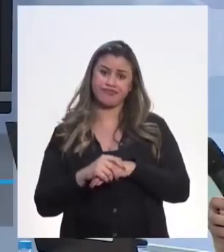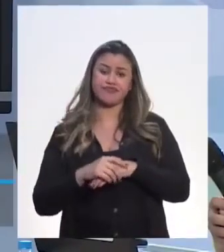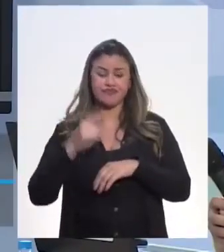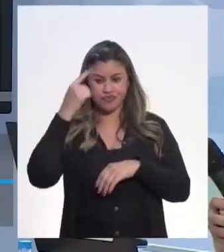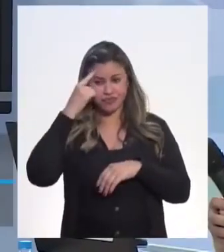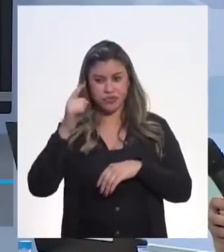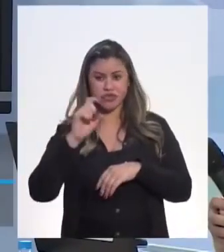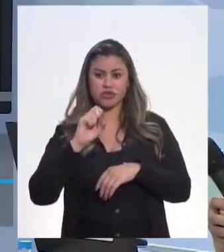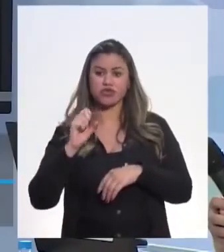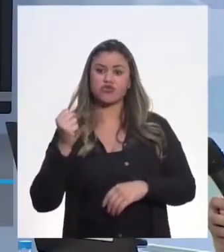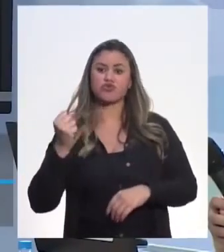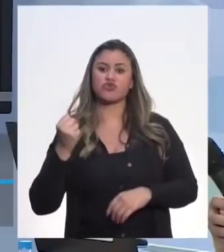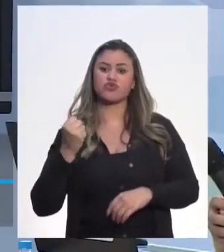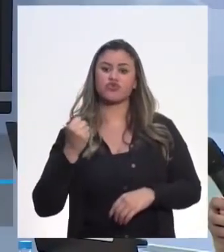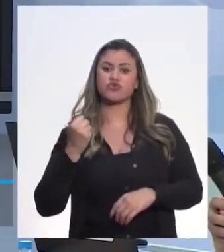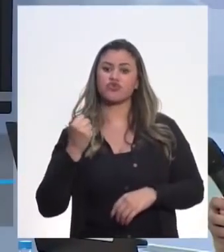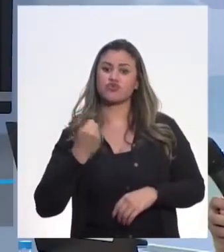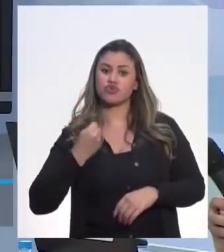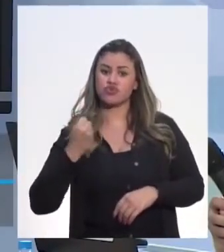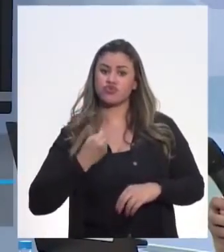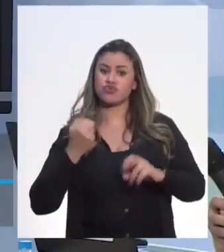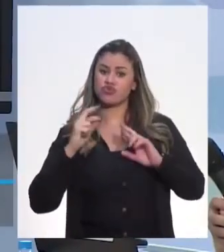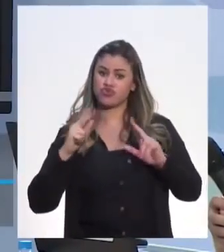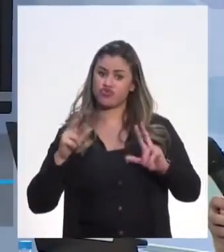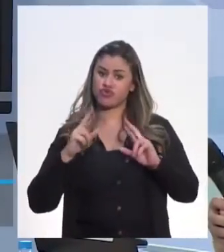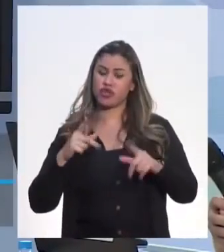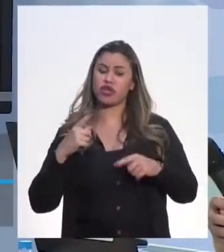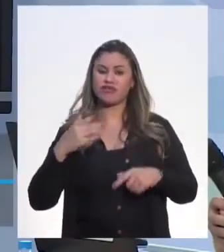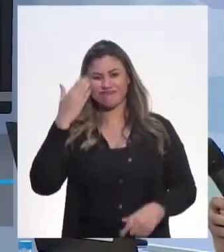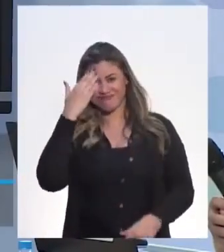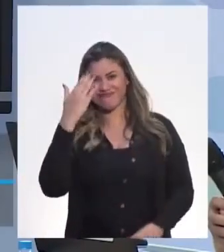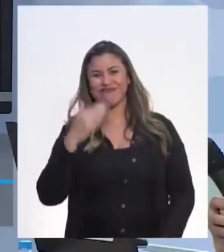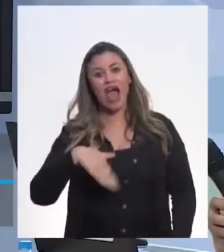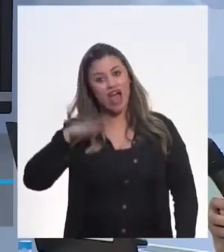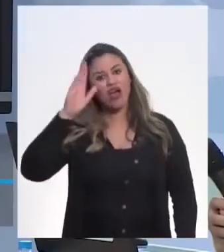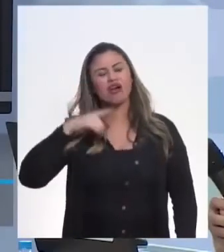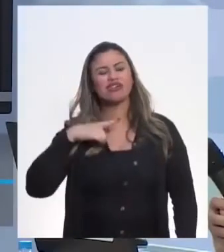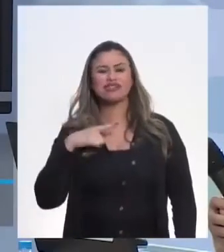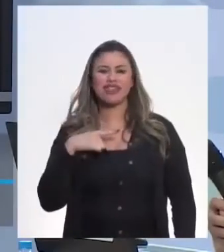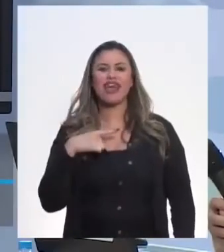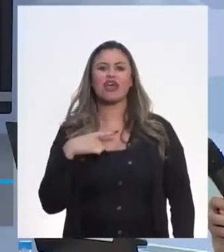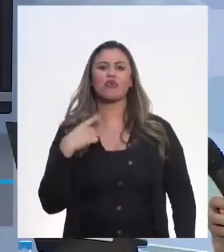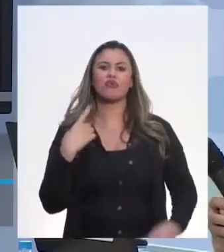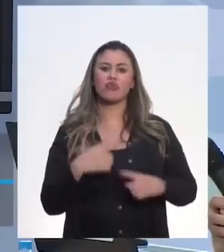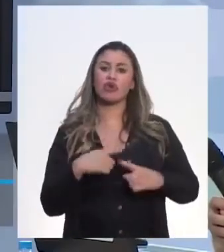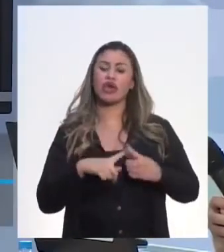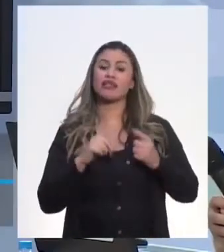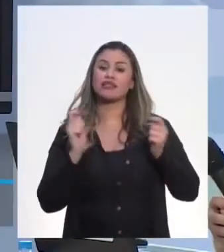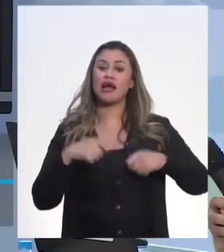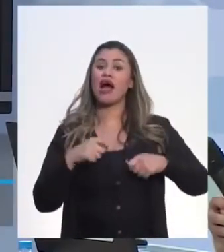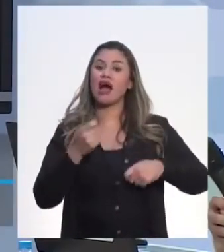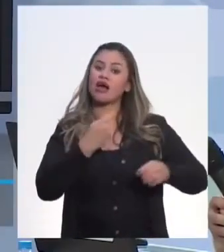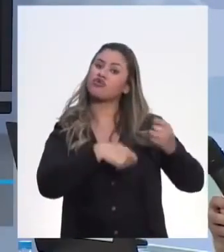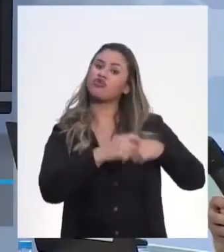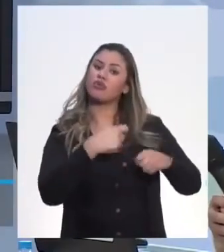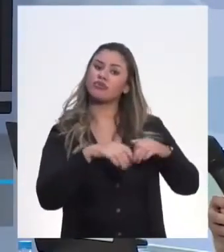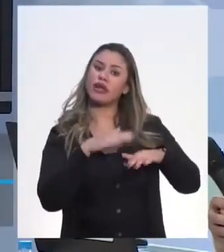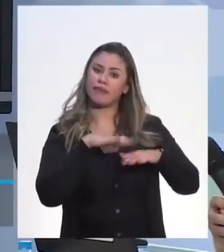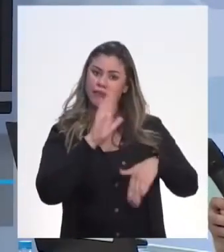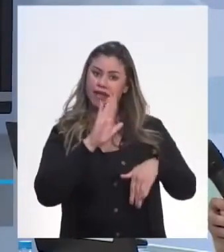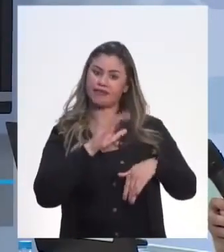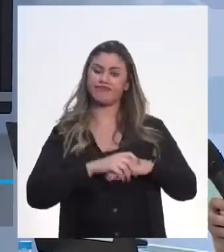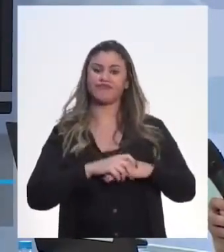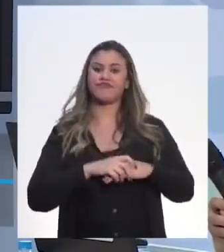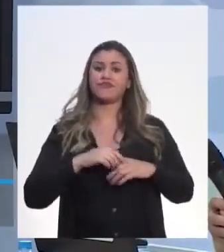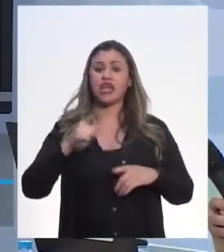valor diferente agradecendo por isso né Maior para poder economizar mais então a gente pode achar que